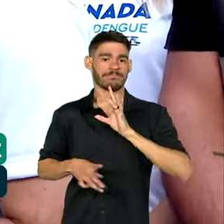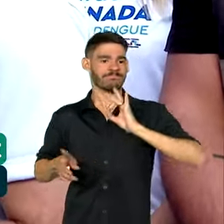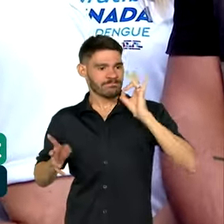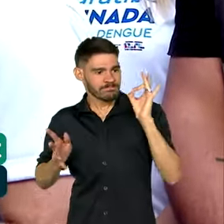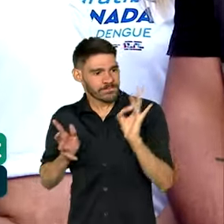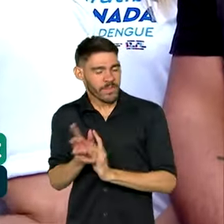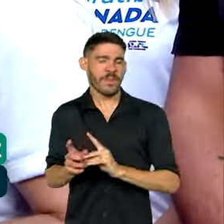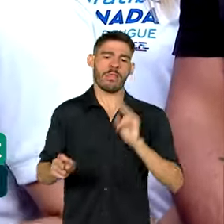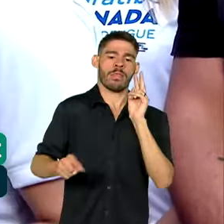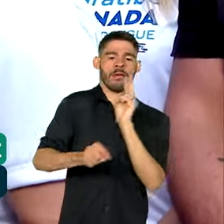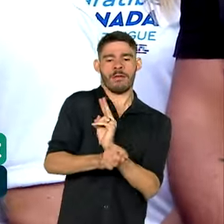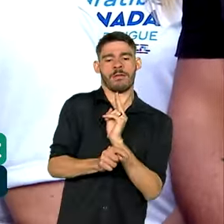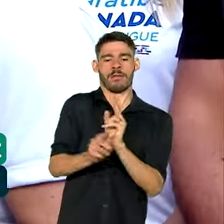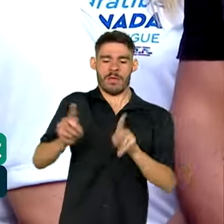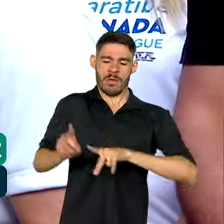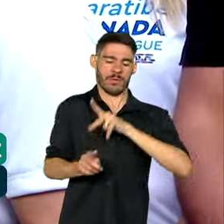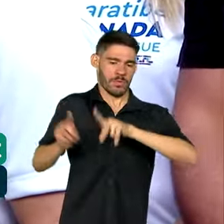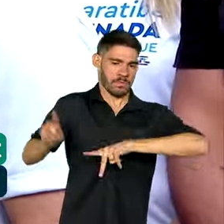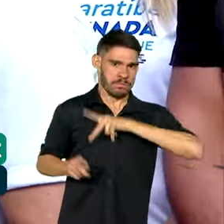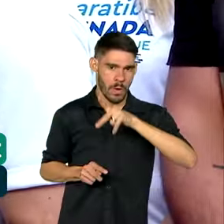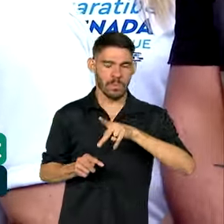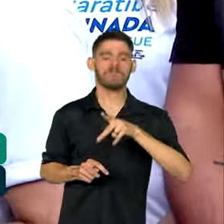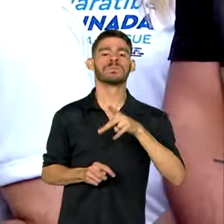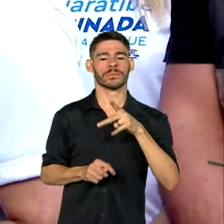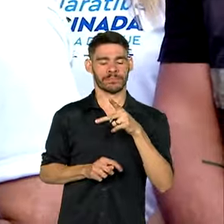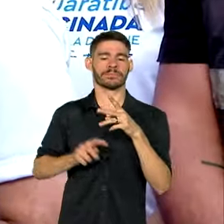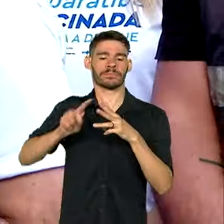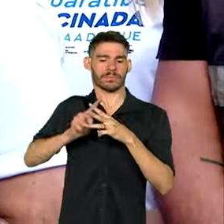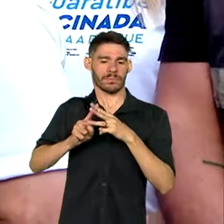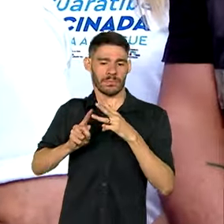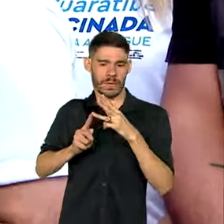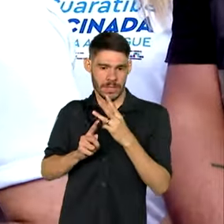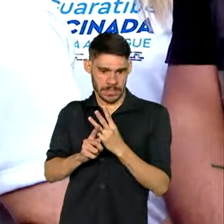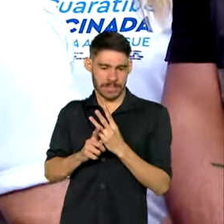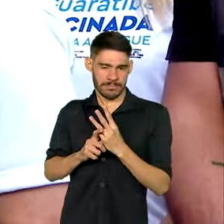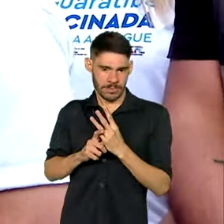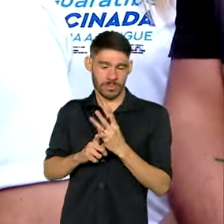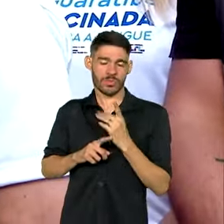eficaz na nossa população com os 3 sorotipos circulantes.